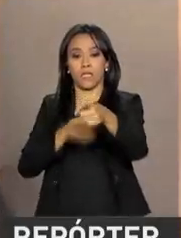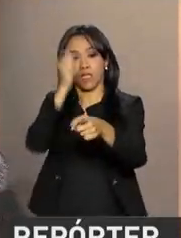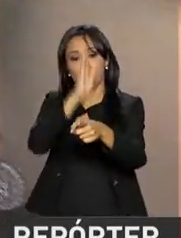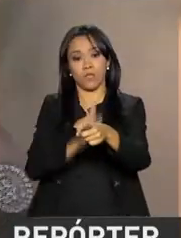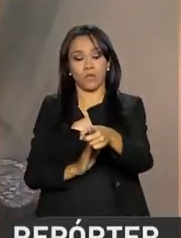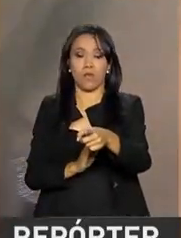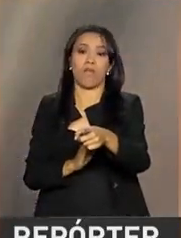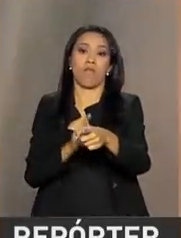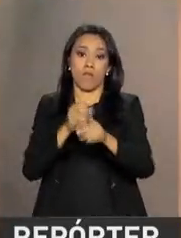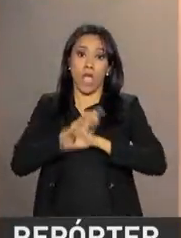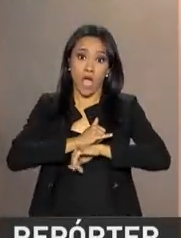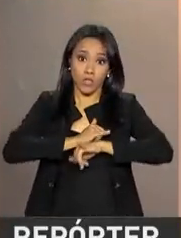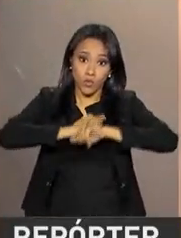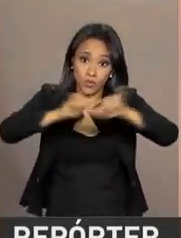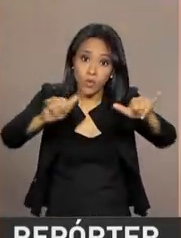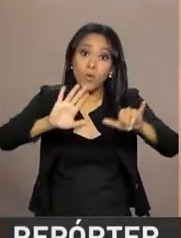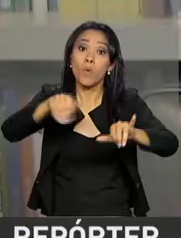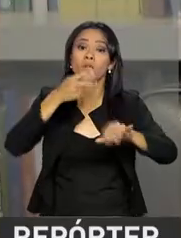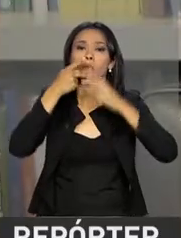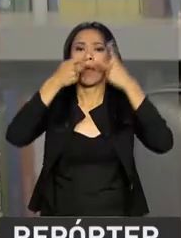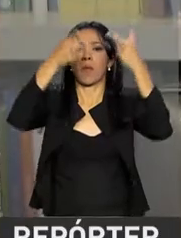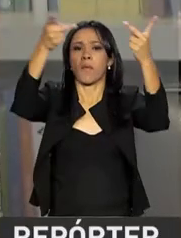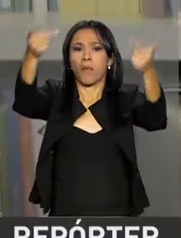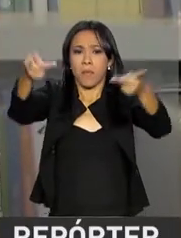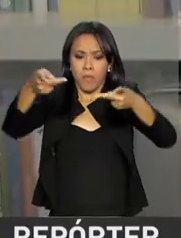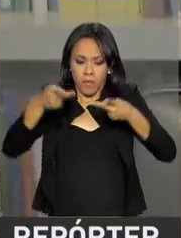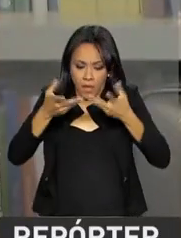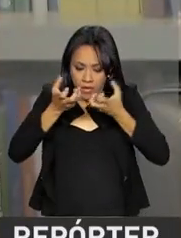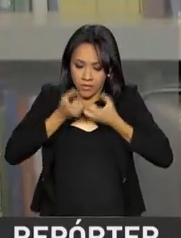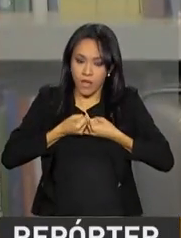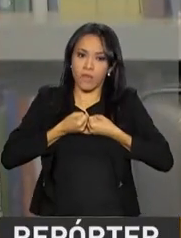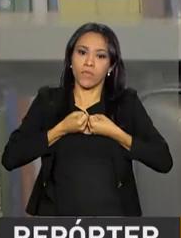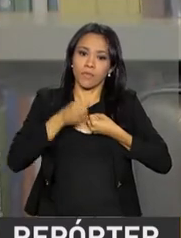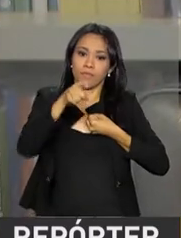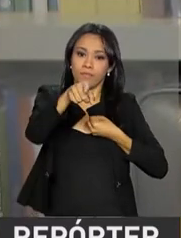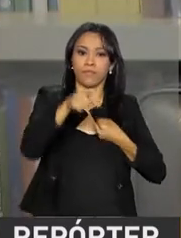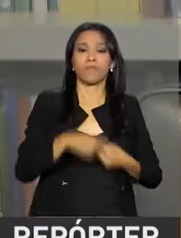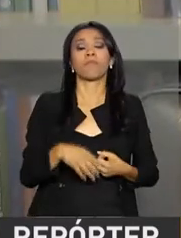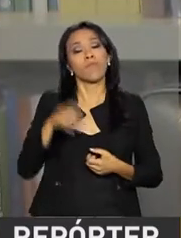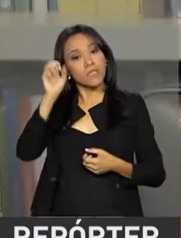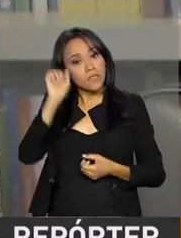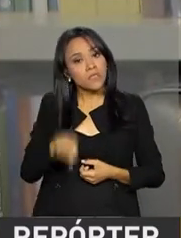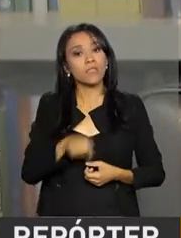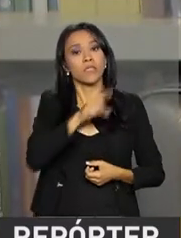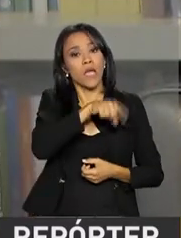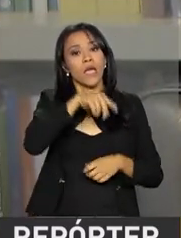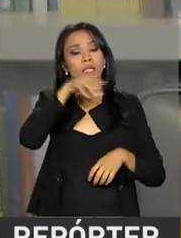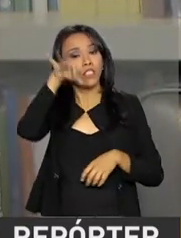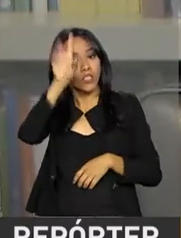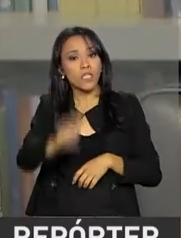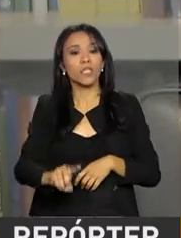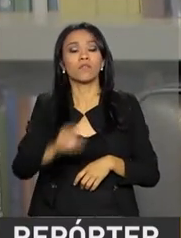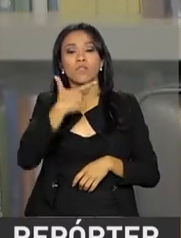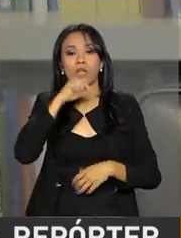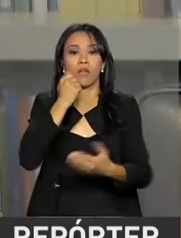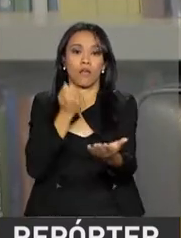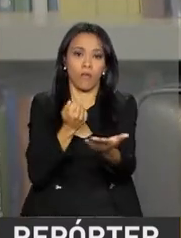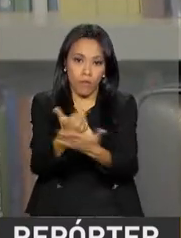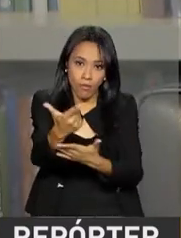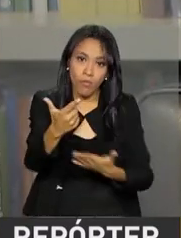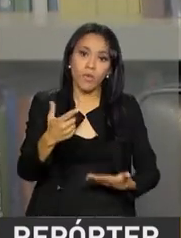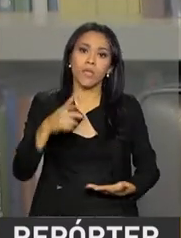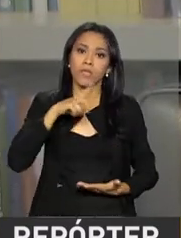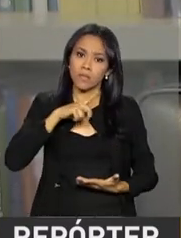quando recebe denúncias é sim uma obrigação do fornecedor e também o direito do consumidor que esse procedimento